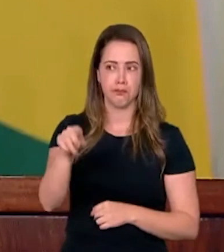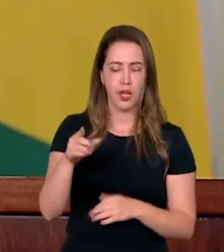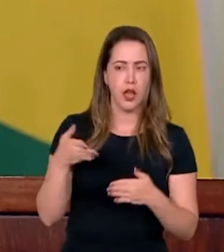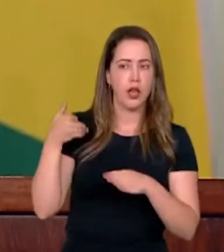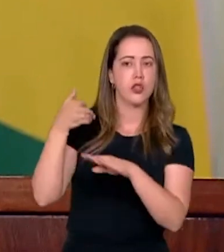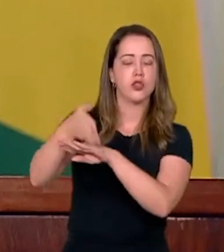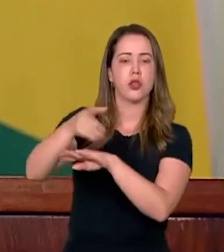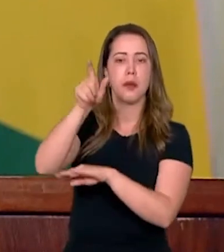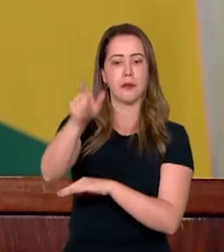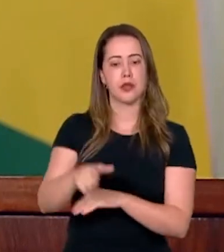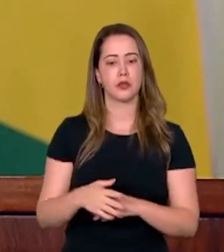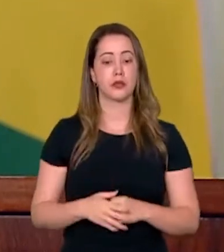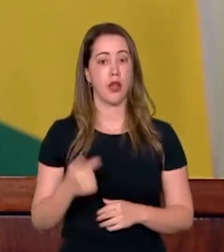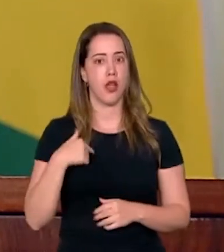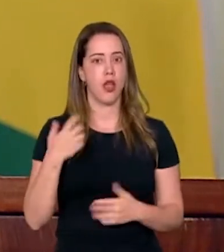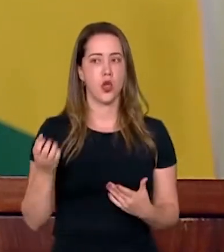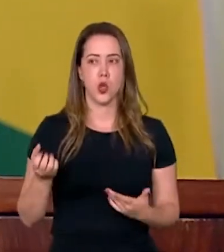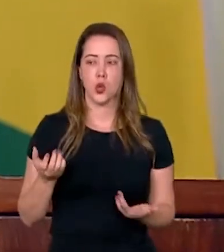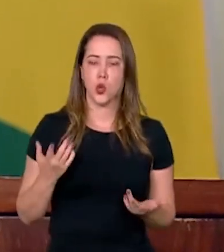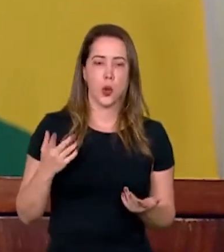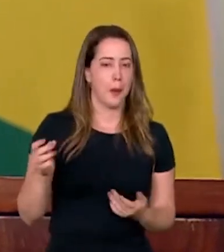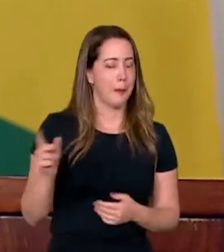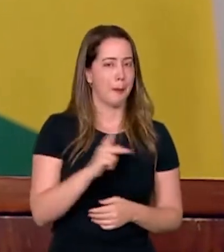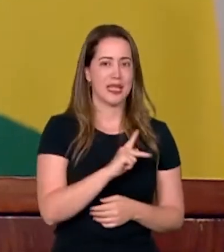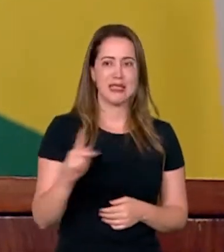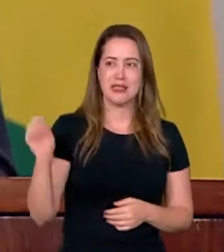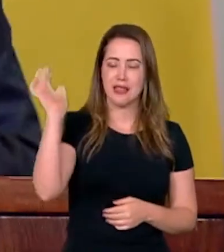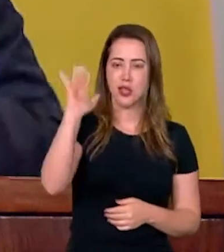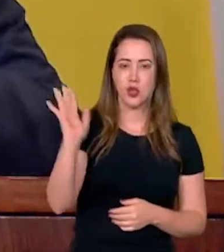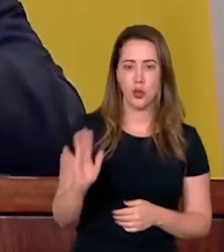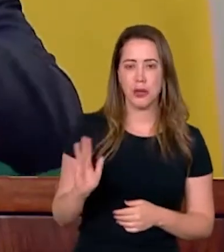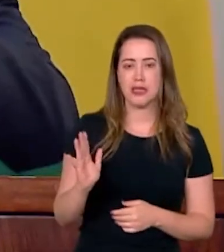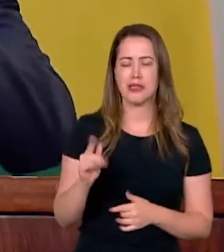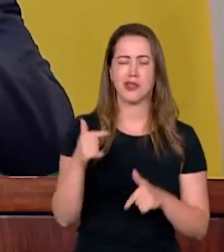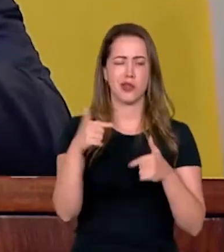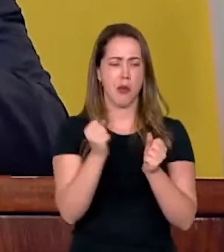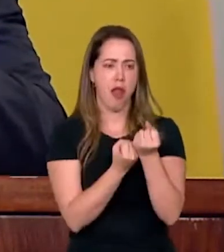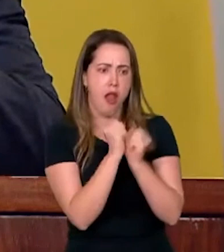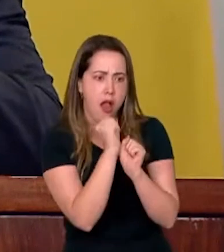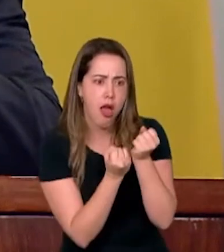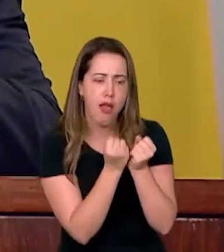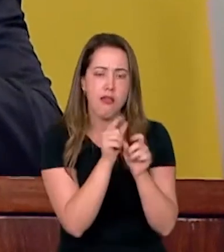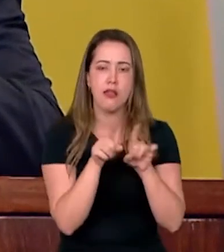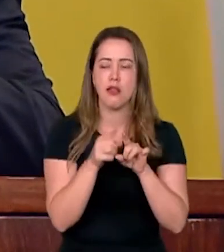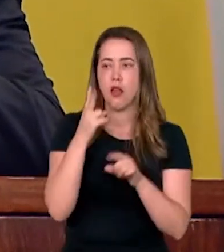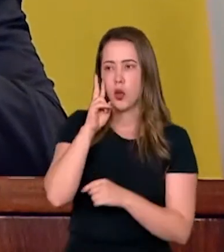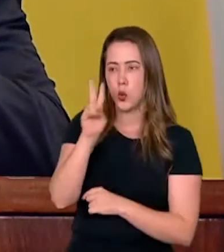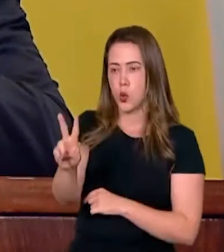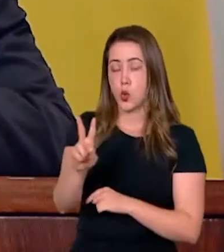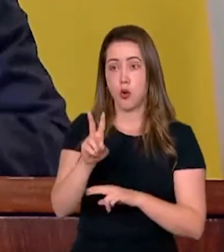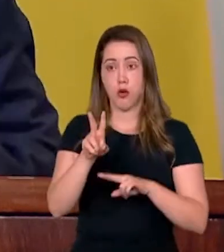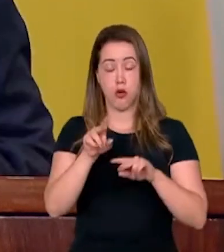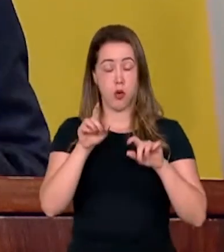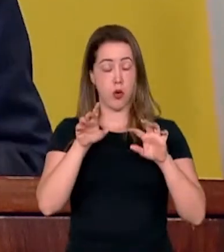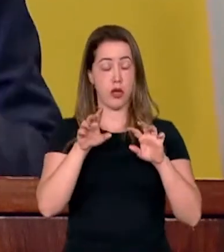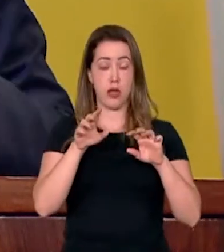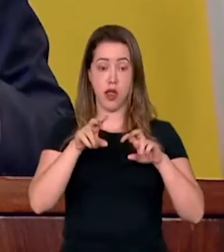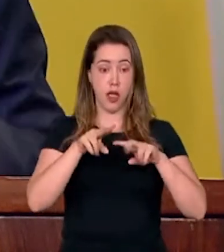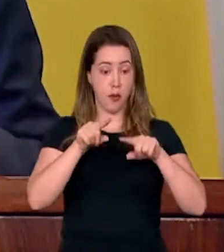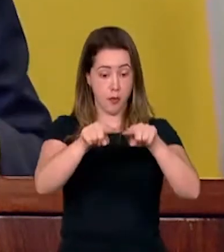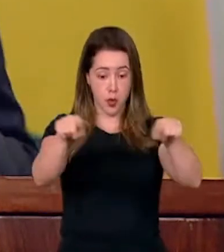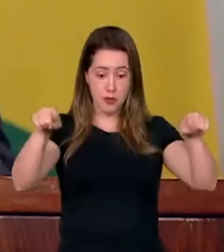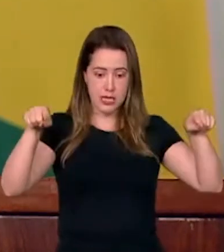um metalúrgico recém-eleito presidente da República, olhei para dentro de uma sala cercada por vidros,